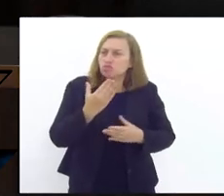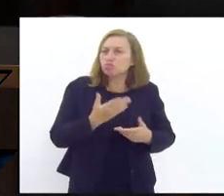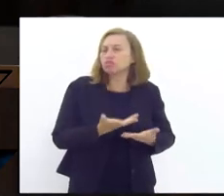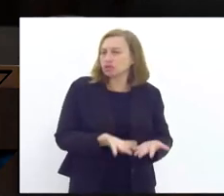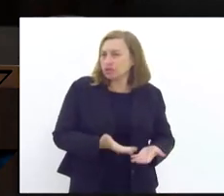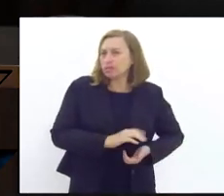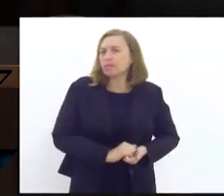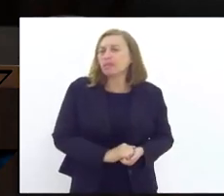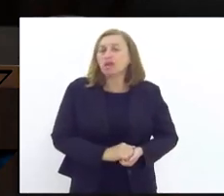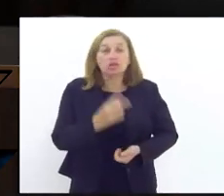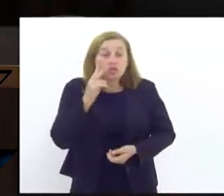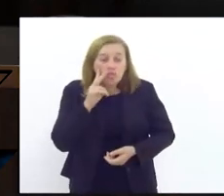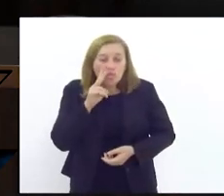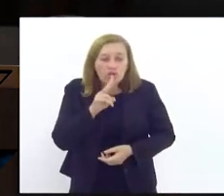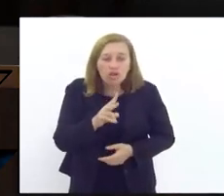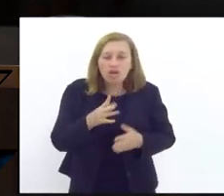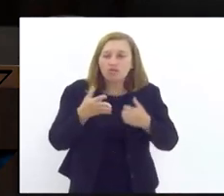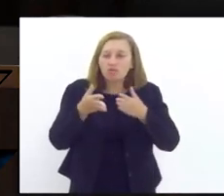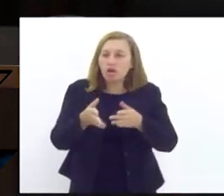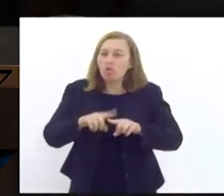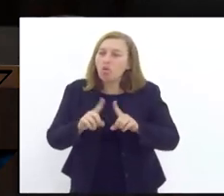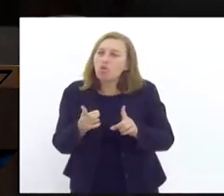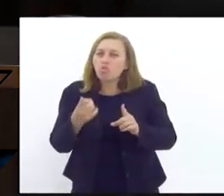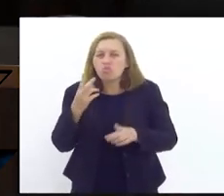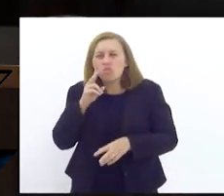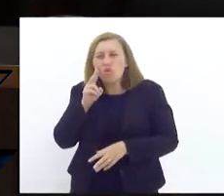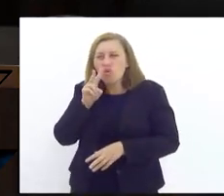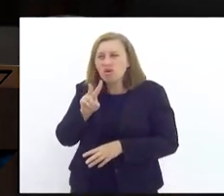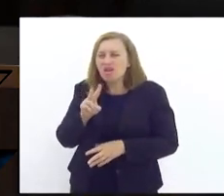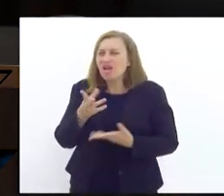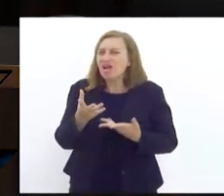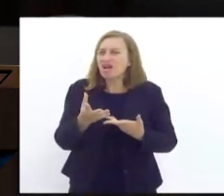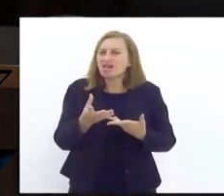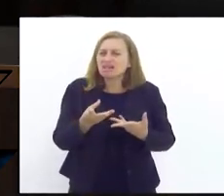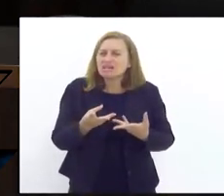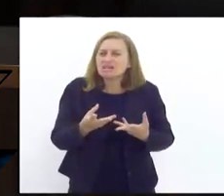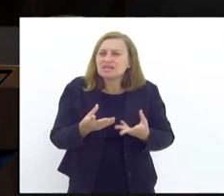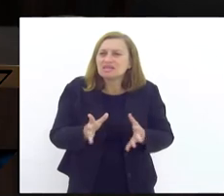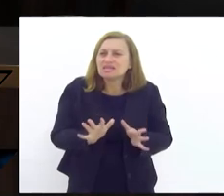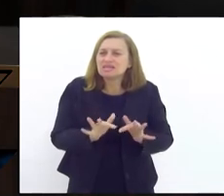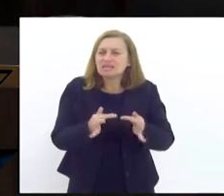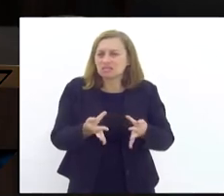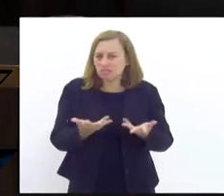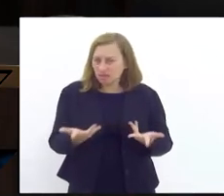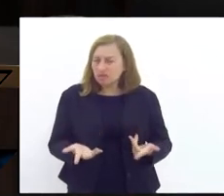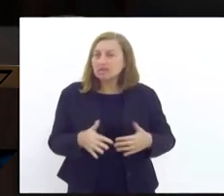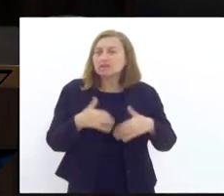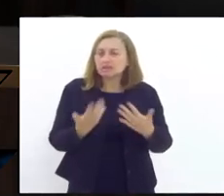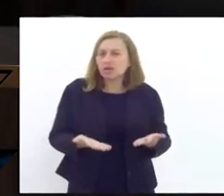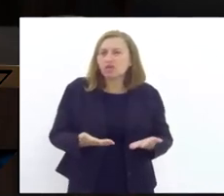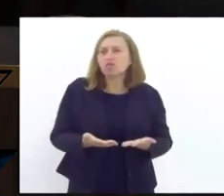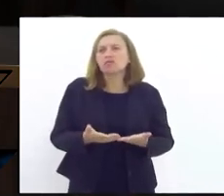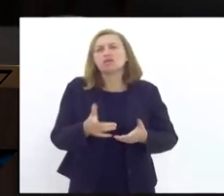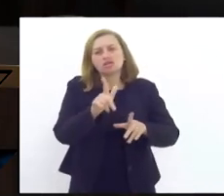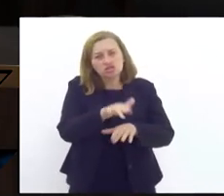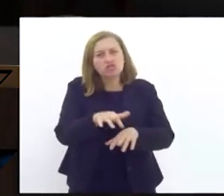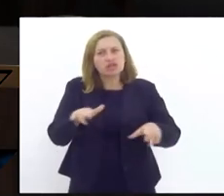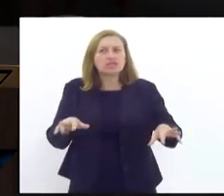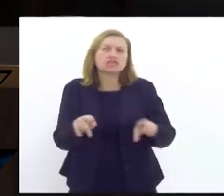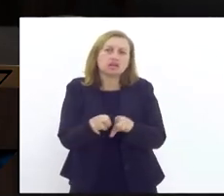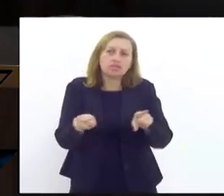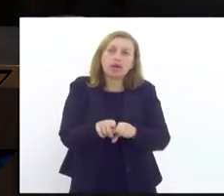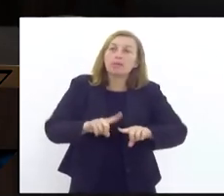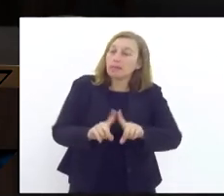que tenha um olhar muito focal ou apenas um olhar rampeiro do assistencialismo do clientelismo Então nós vamos ter a diferença nisso também